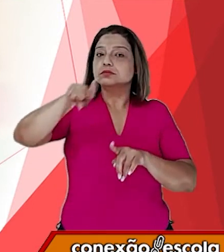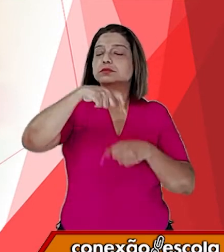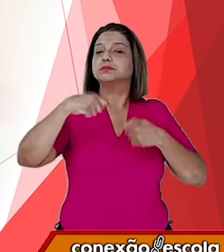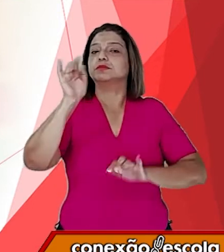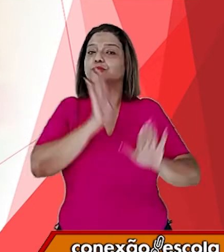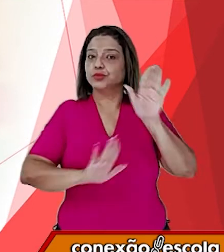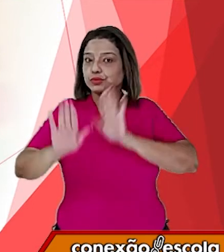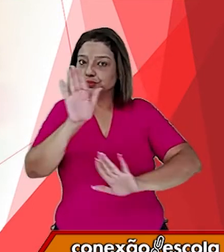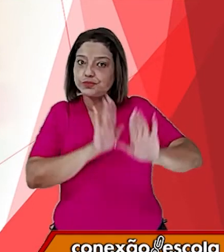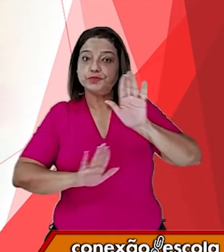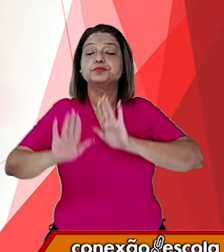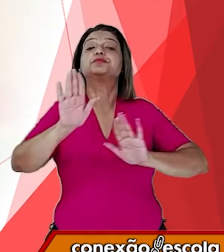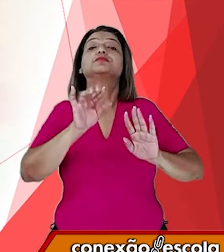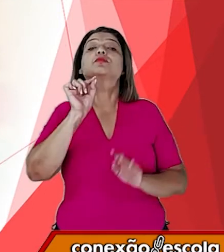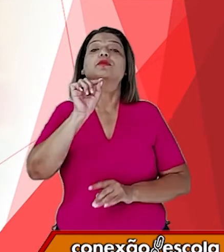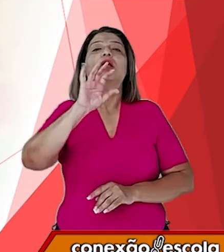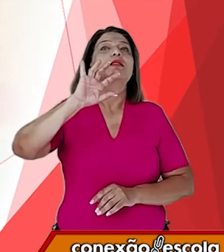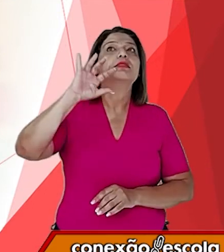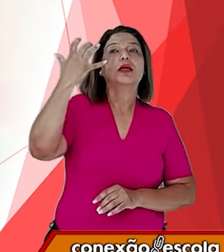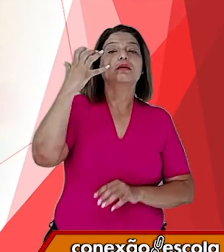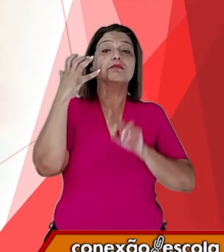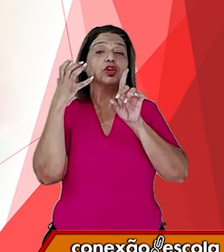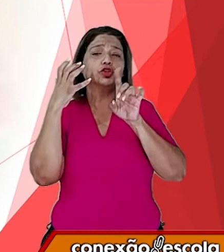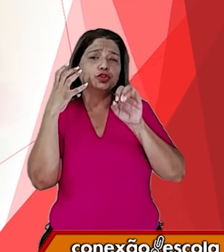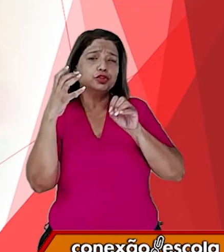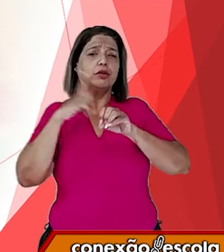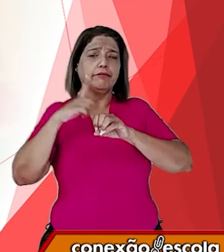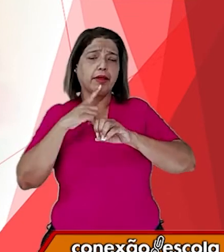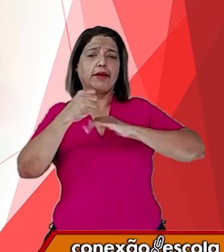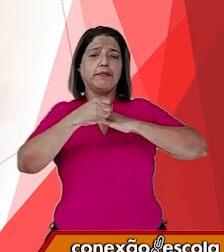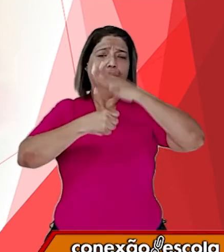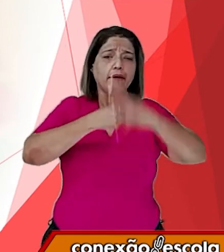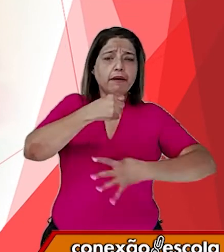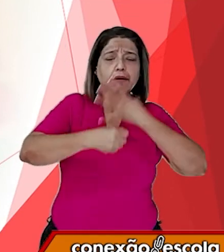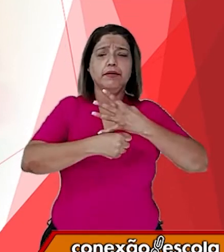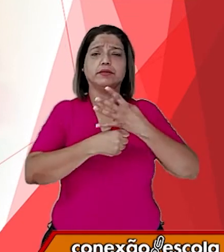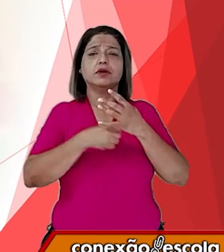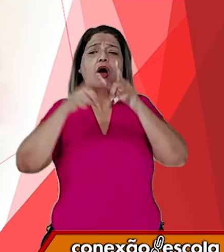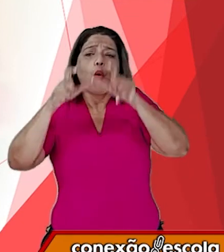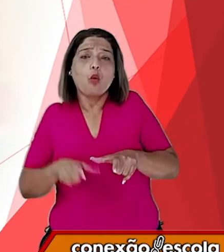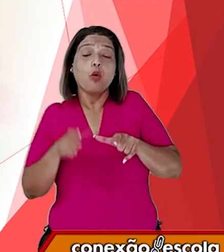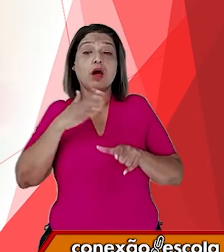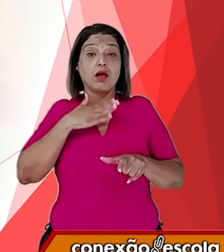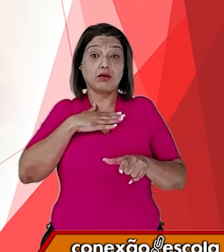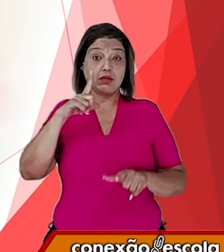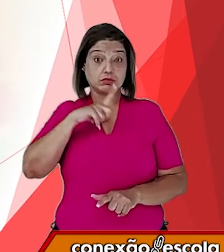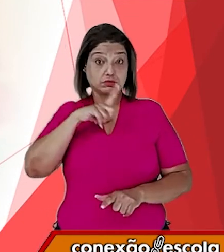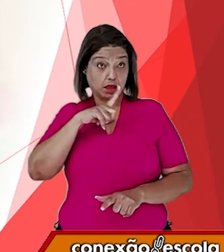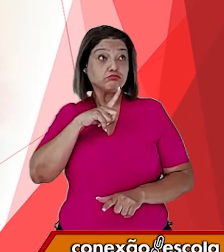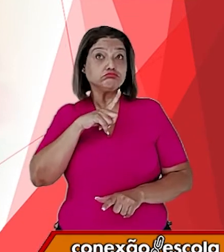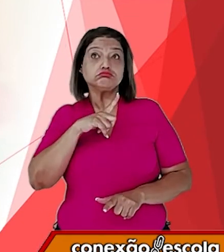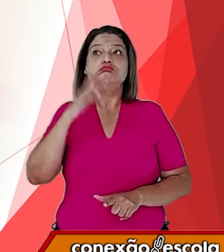cautela. Dependendo da época do ano, das estações e do local onde você for colocar em prática